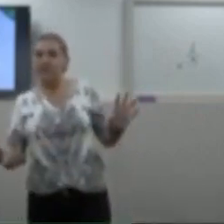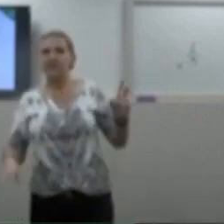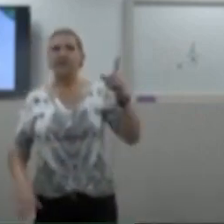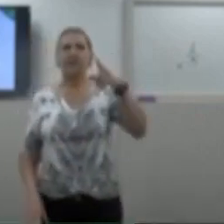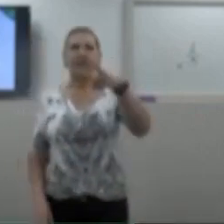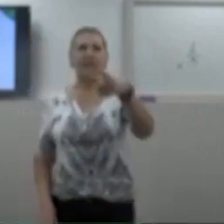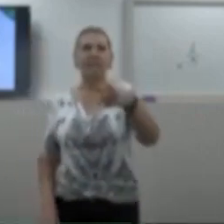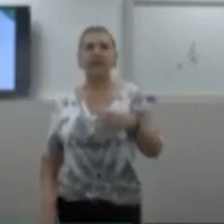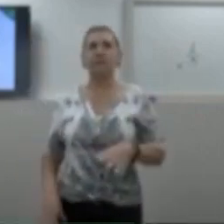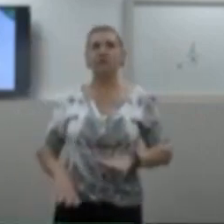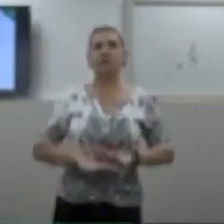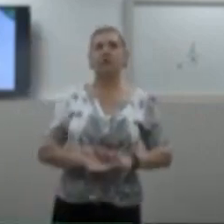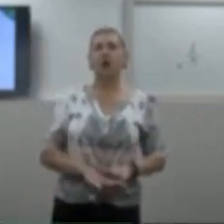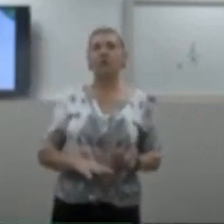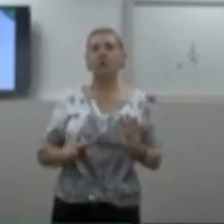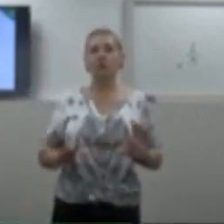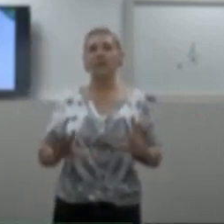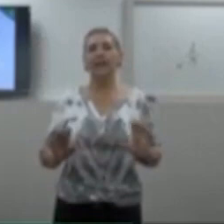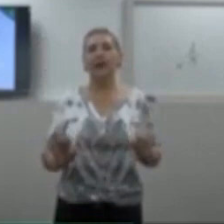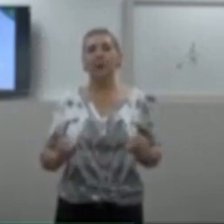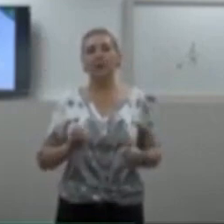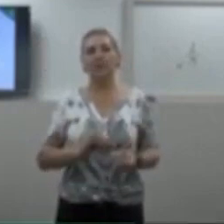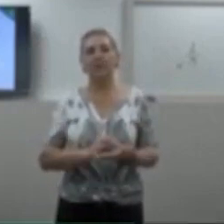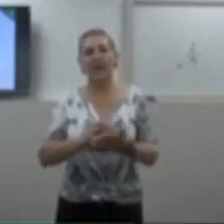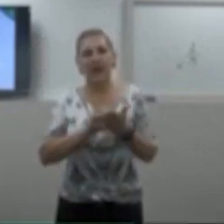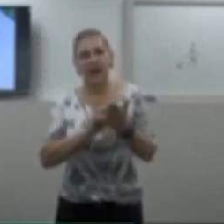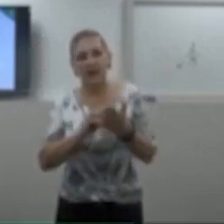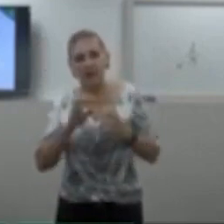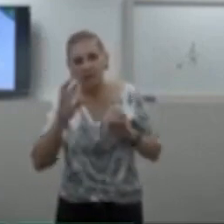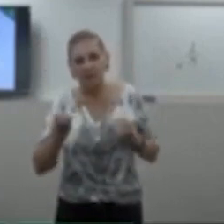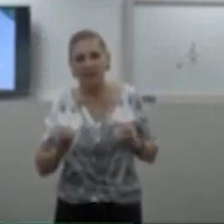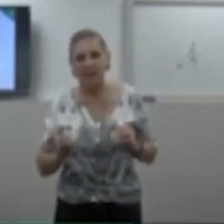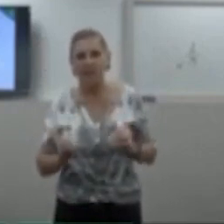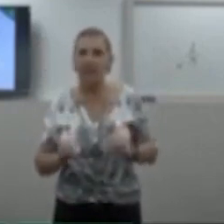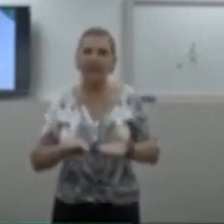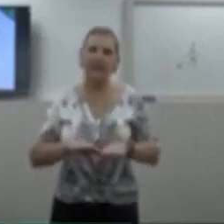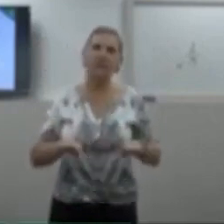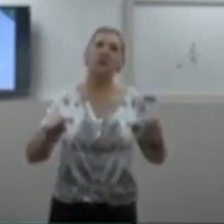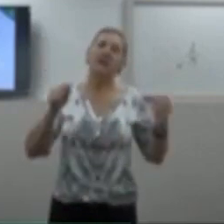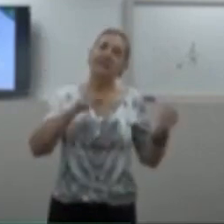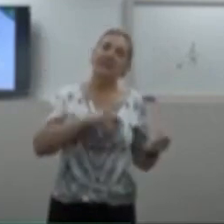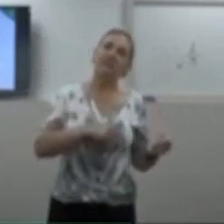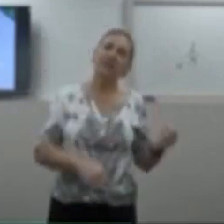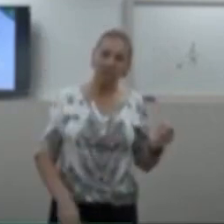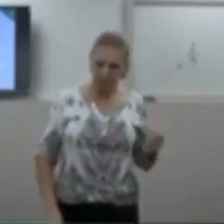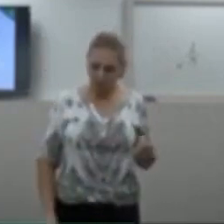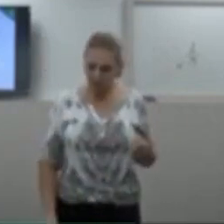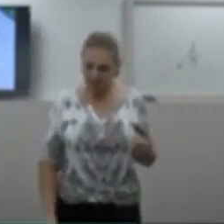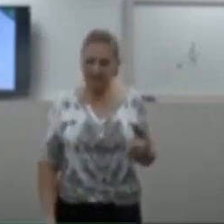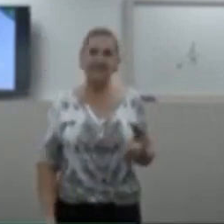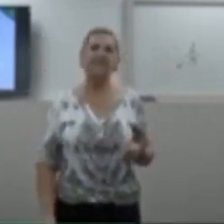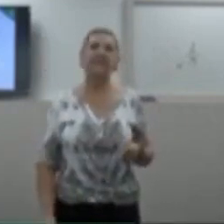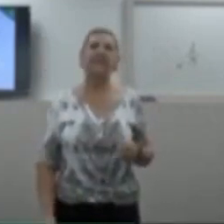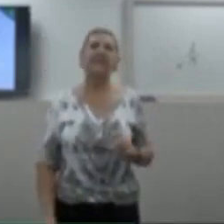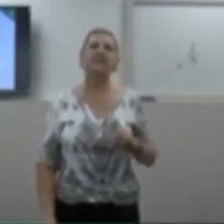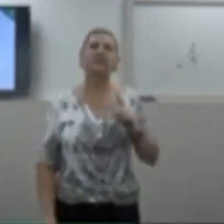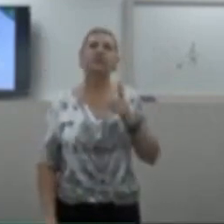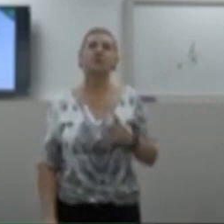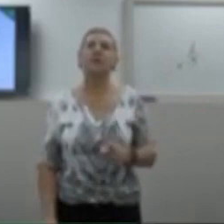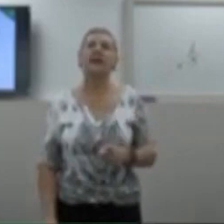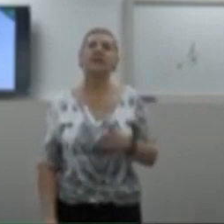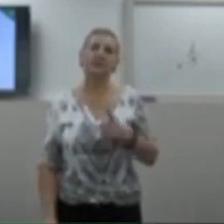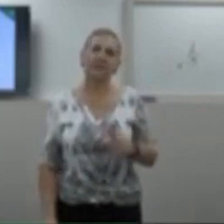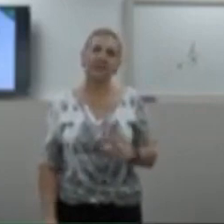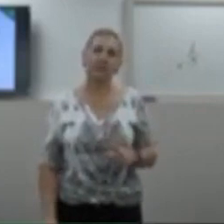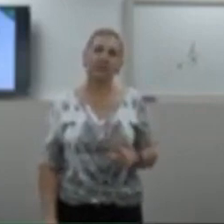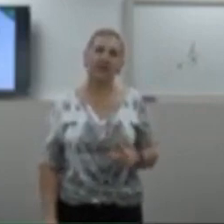Esqueçamos a pizza e lembremos, todo numeral que vier fracionado dentro da língua portuguesa está na classe